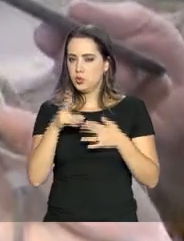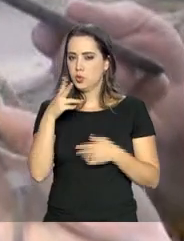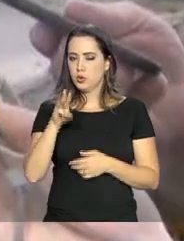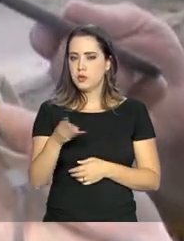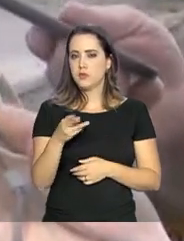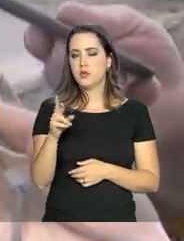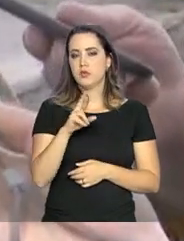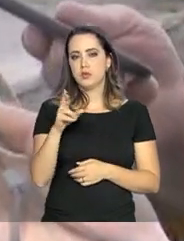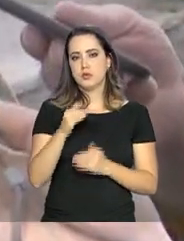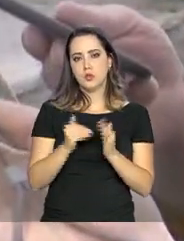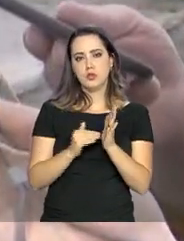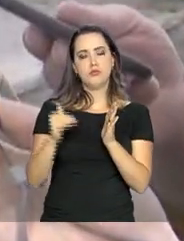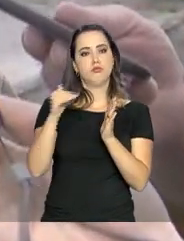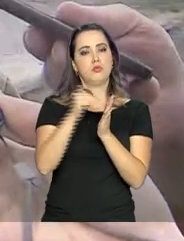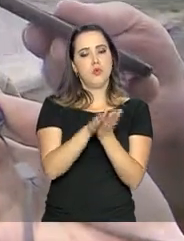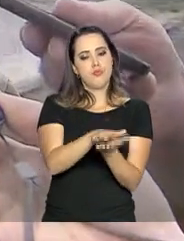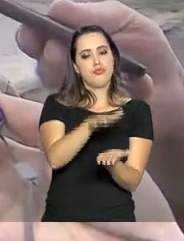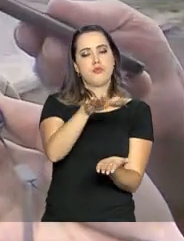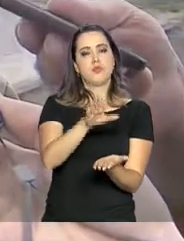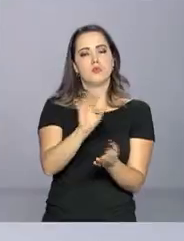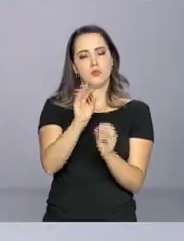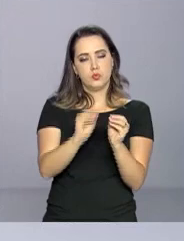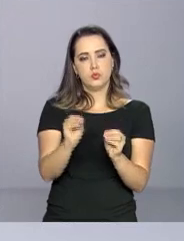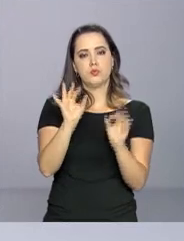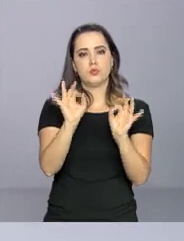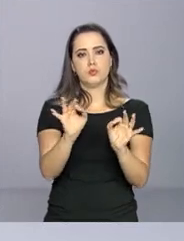cuidando também de que isso aconteça.